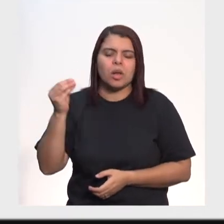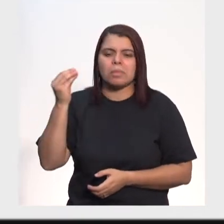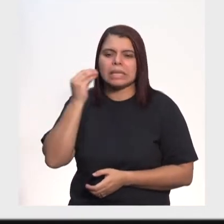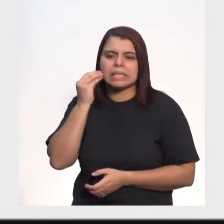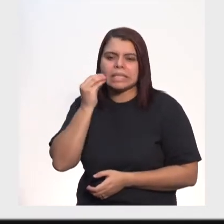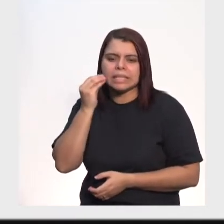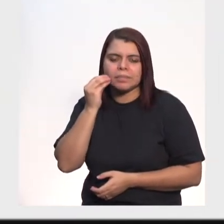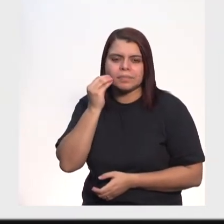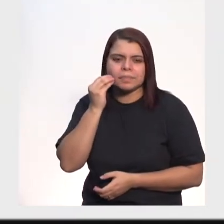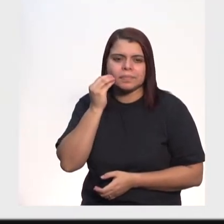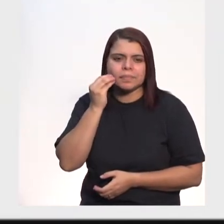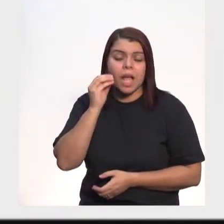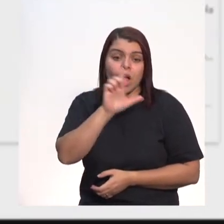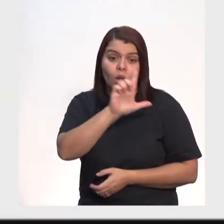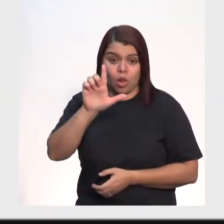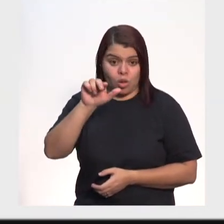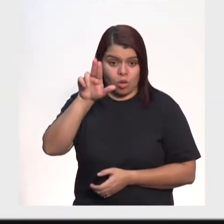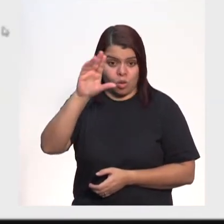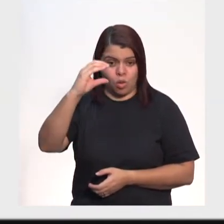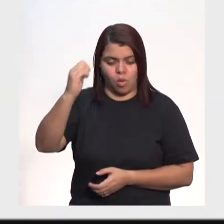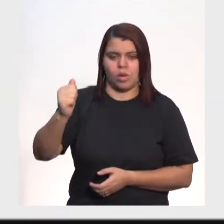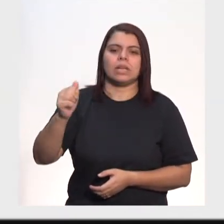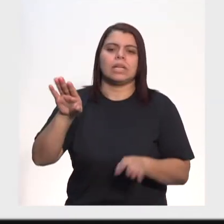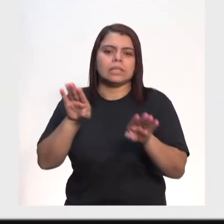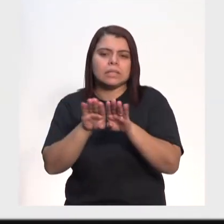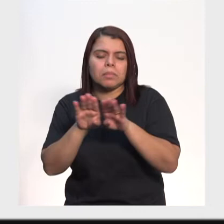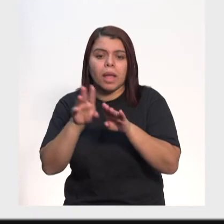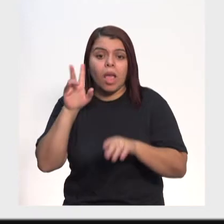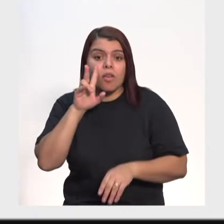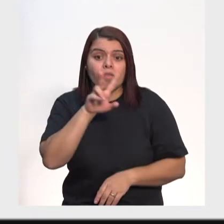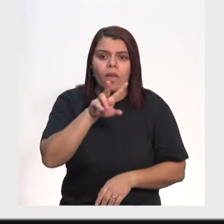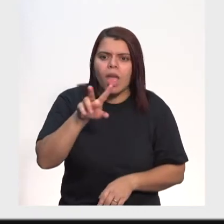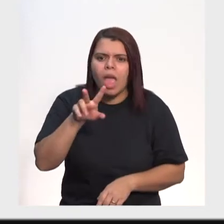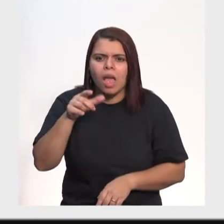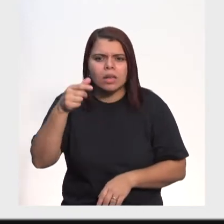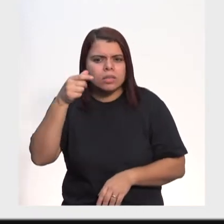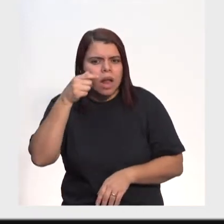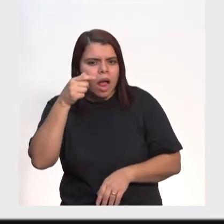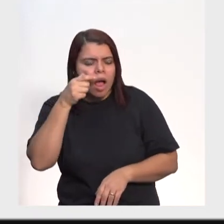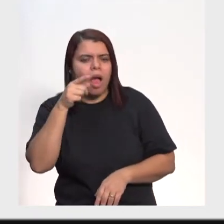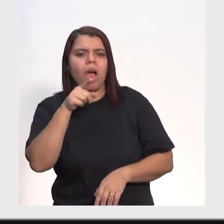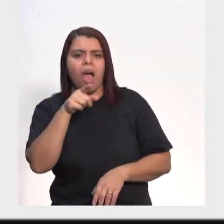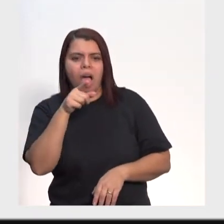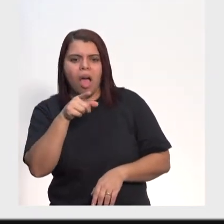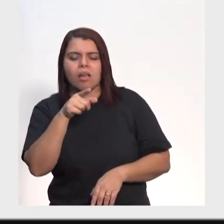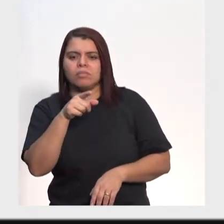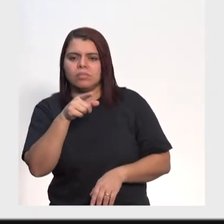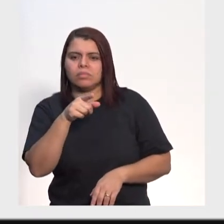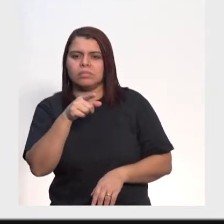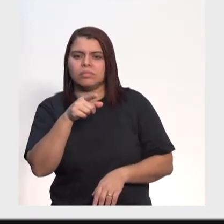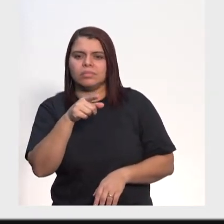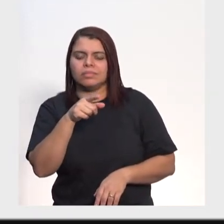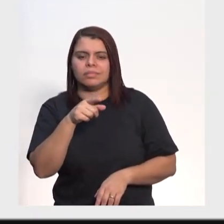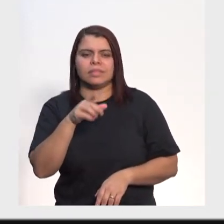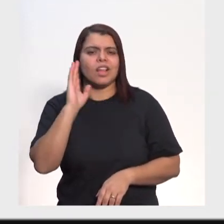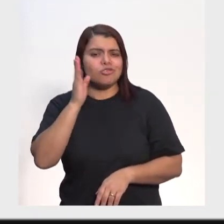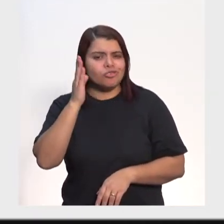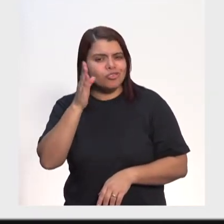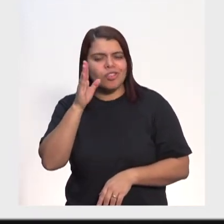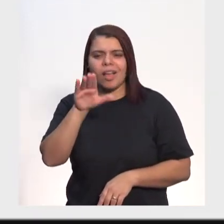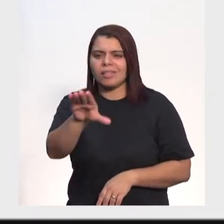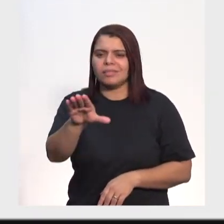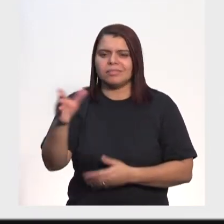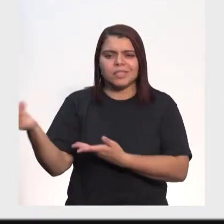e para o Luca. Veja, já está ligando automaticamente para eles participarem, é